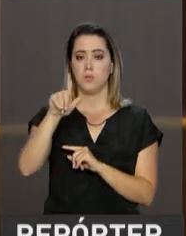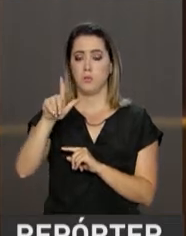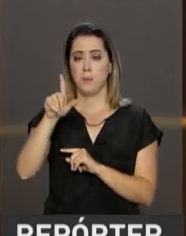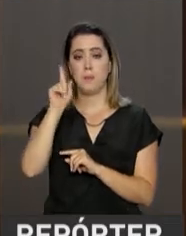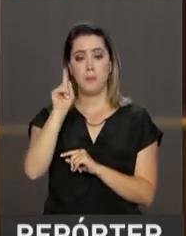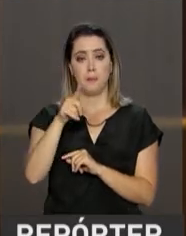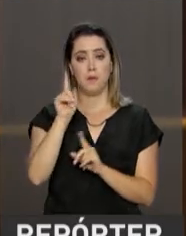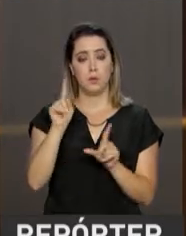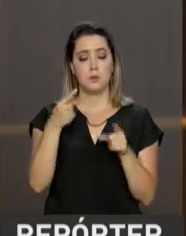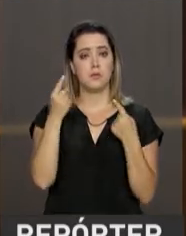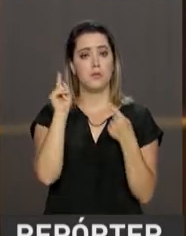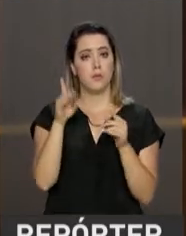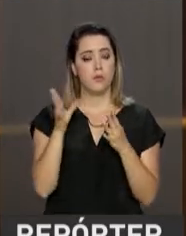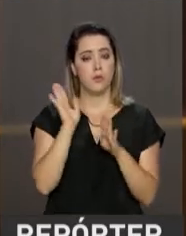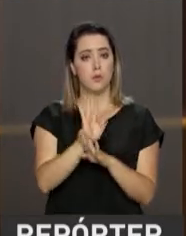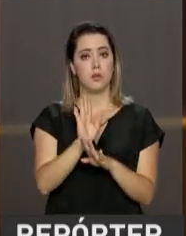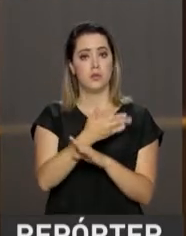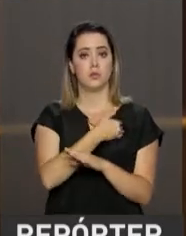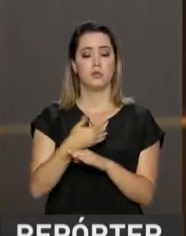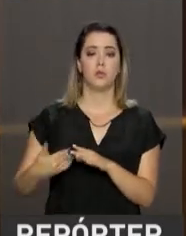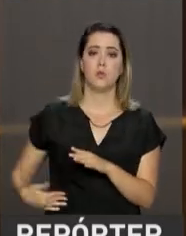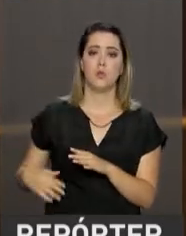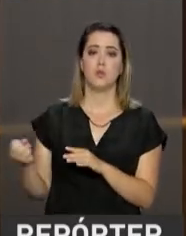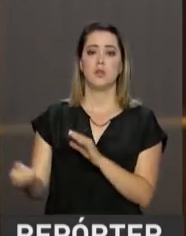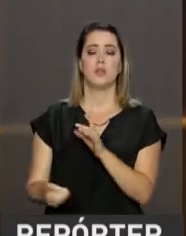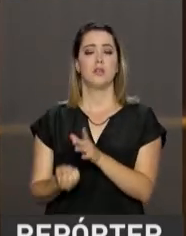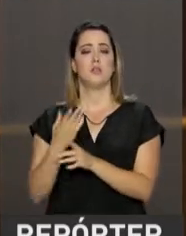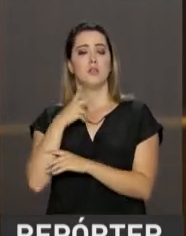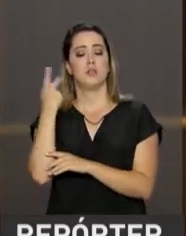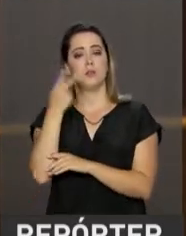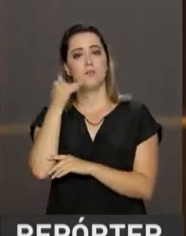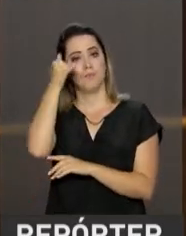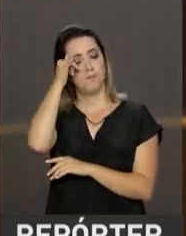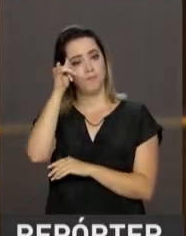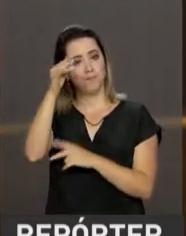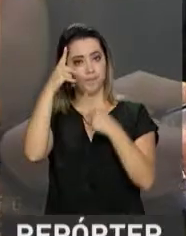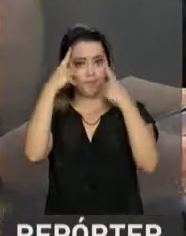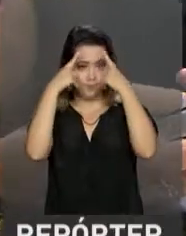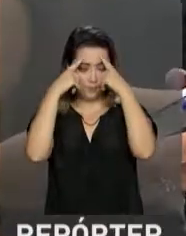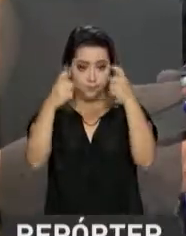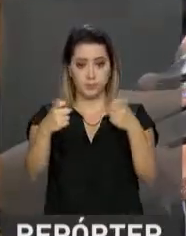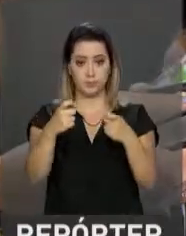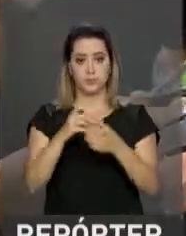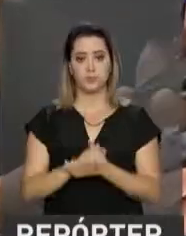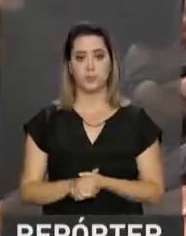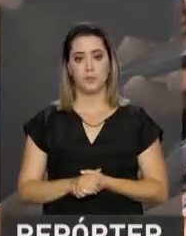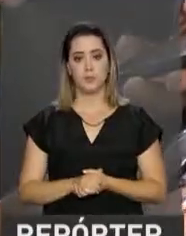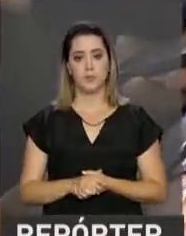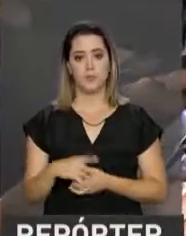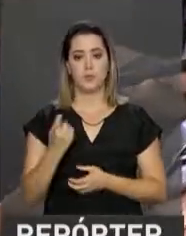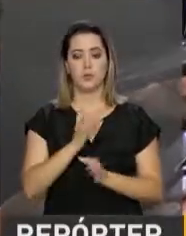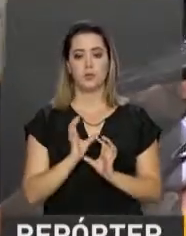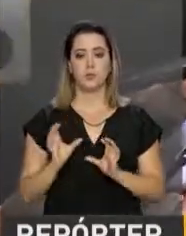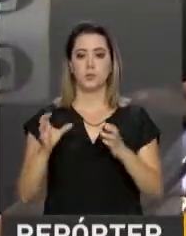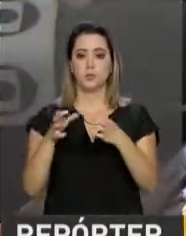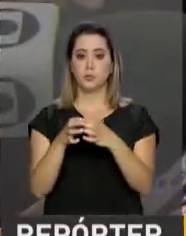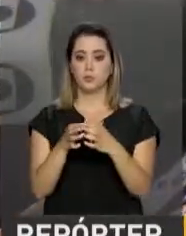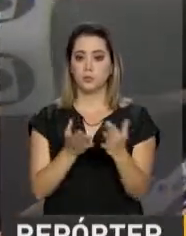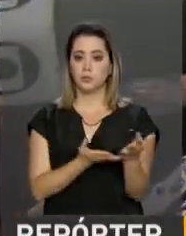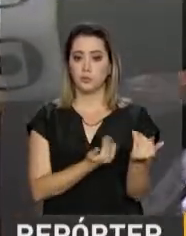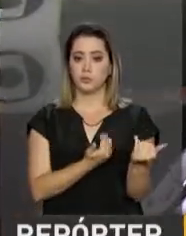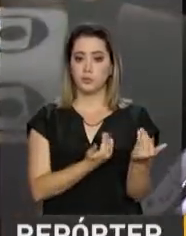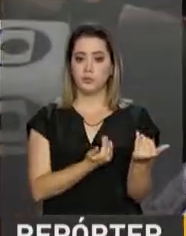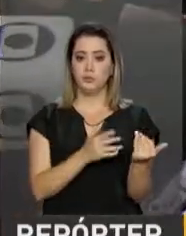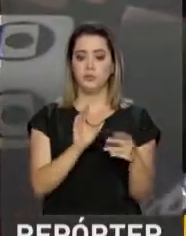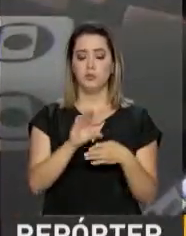governo na implementação de políticas para combater a violência contra a juventude nós fizemos uma composição do conselho na